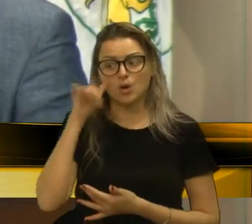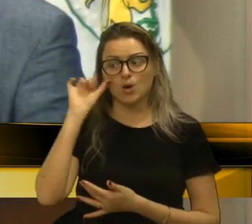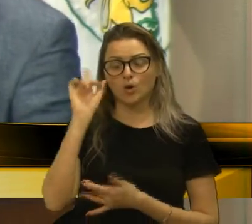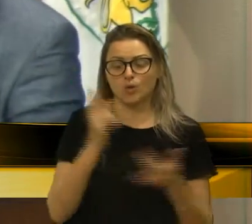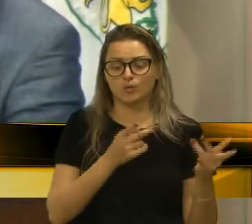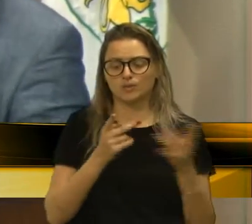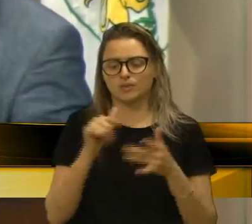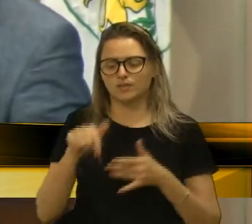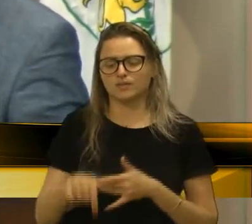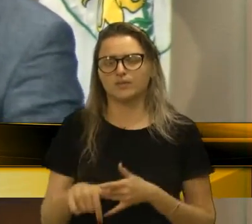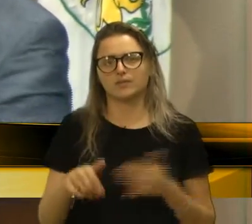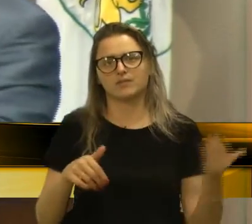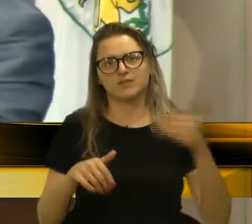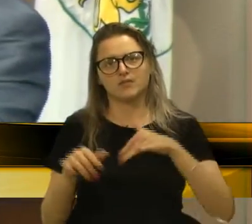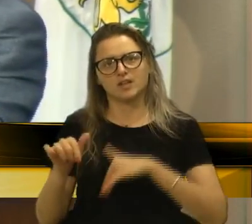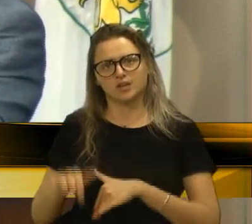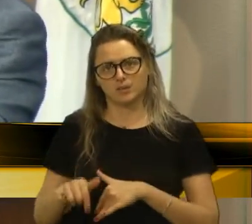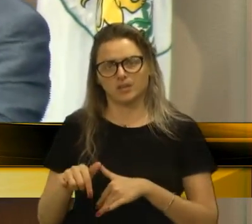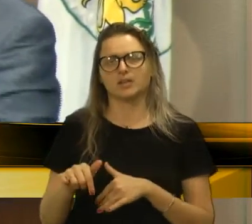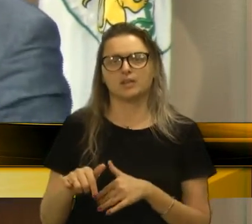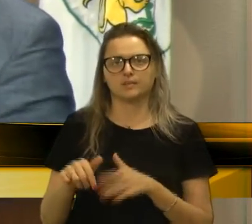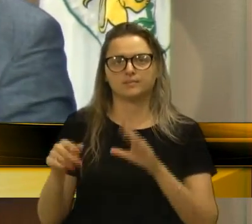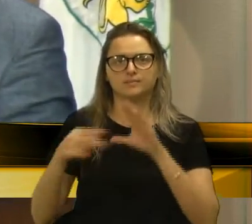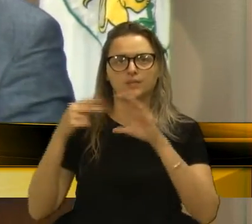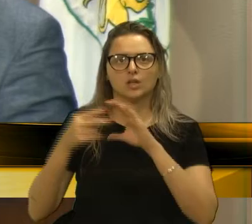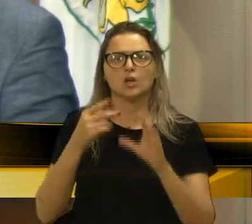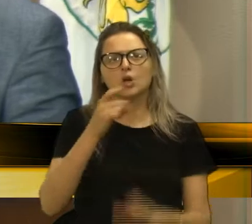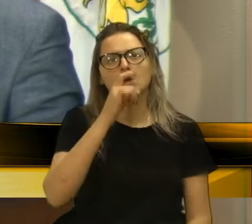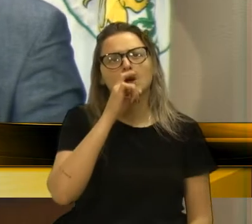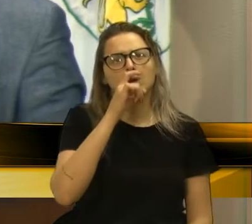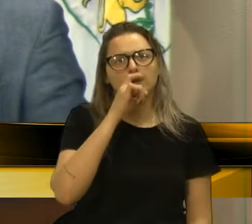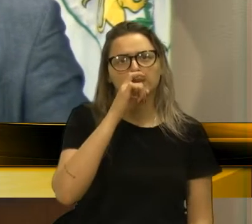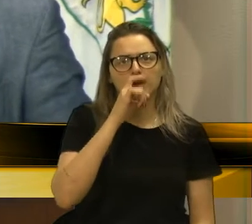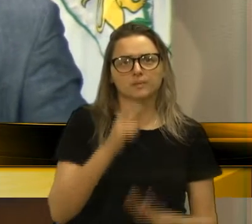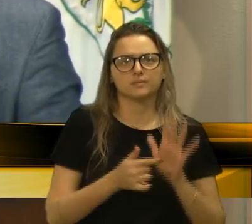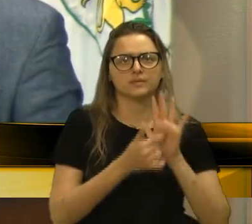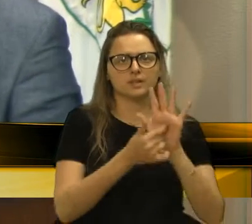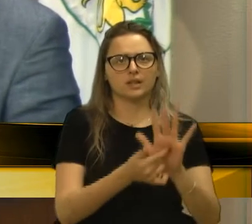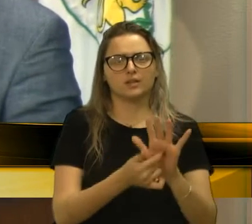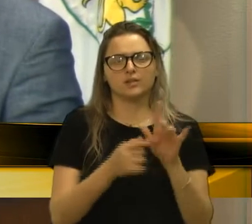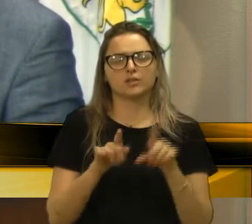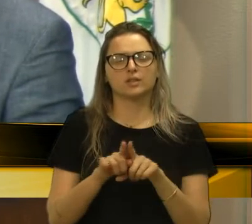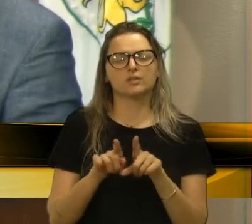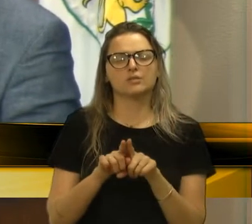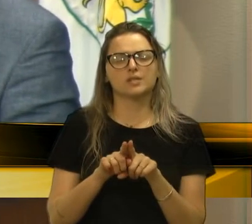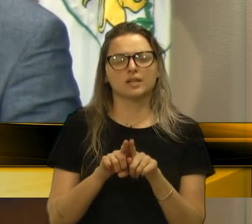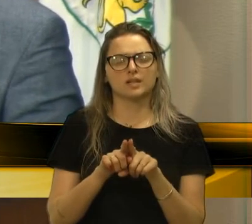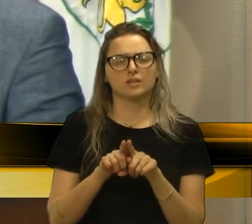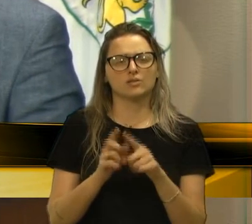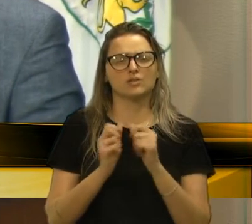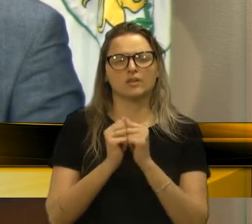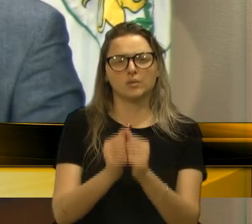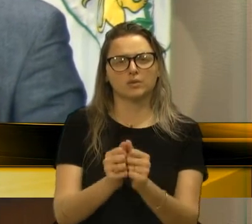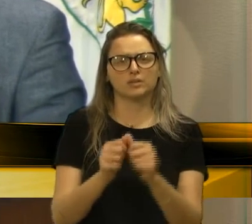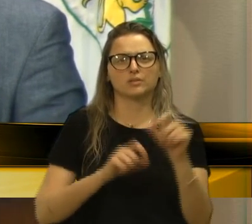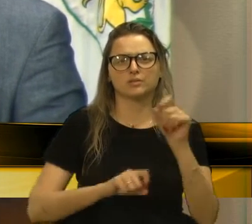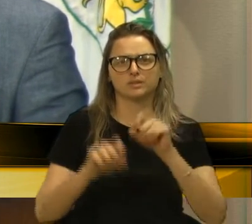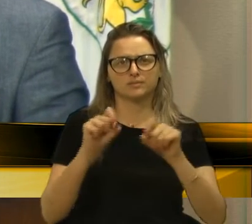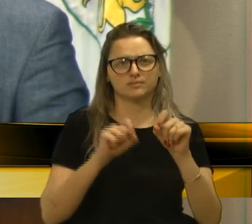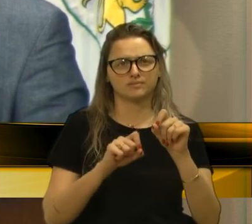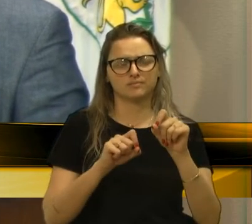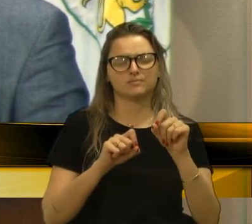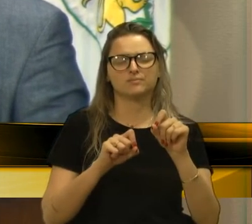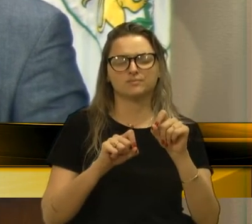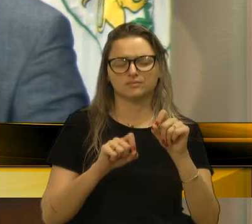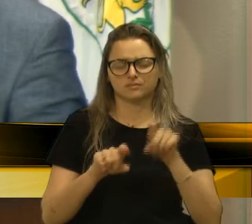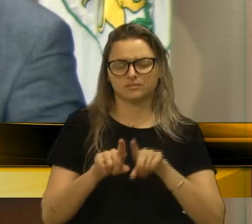gabinete. Só que eu vou recuperar um pouquinho aquilo que o pai desse menino me trouxe ontem. Sexta-feira, esse menino tinha vômitos. Foi levado